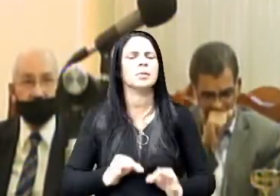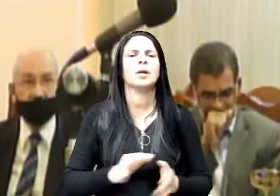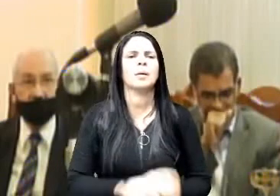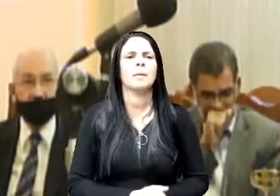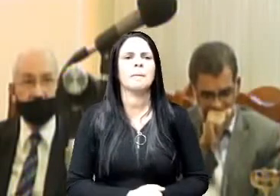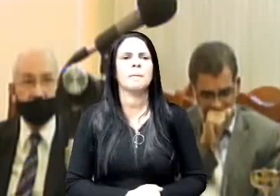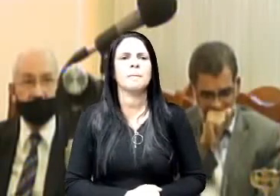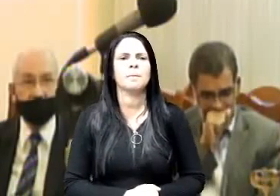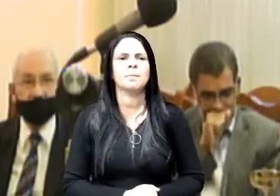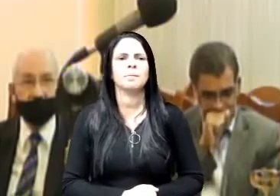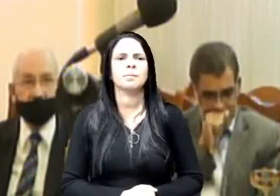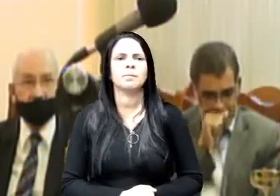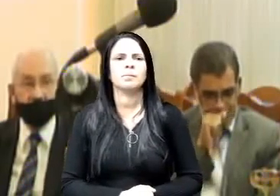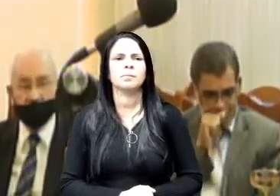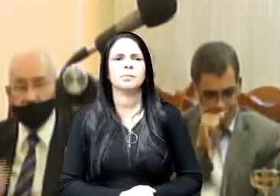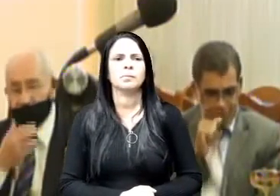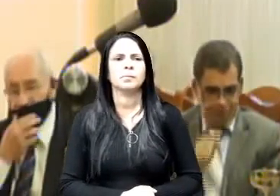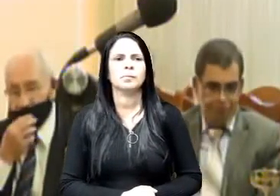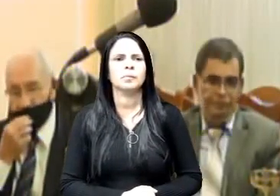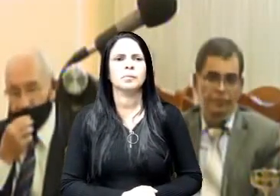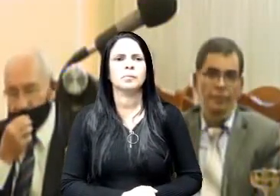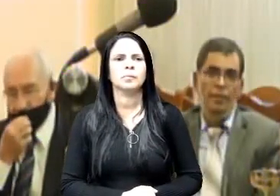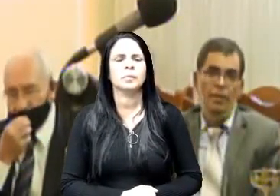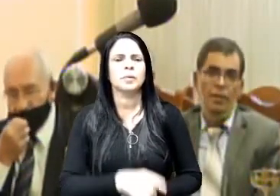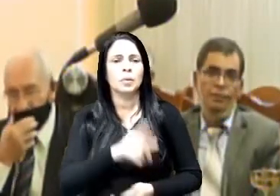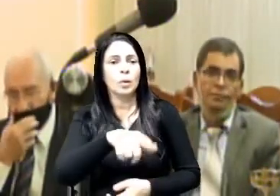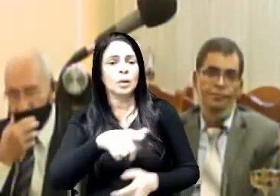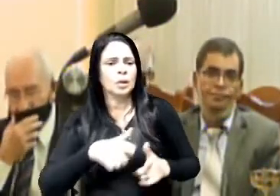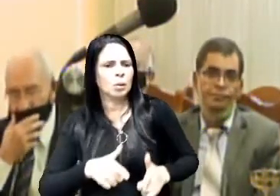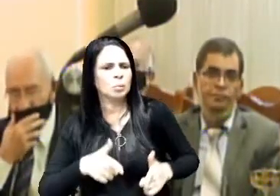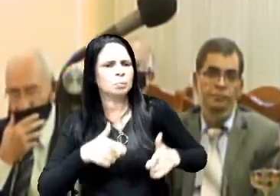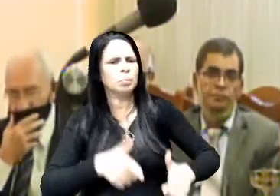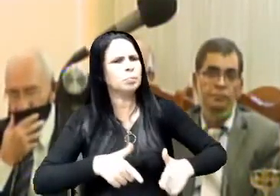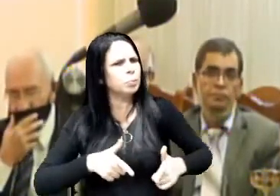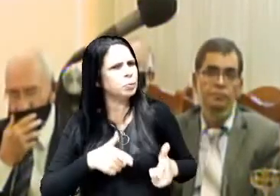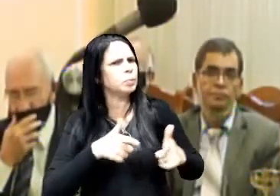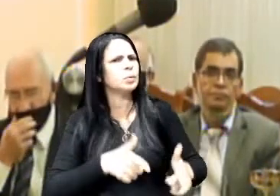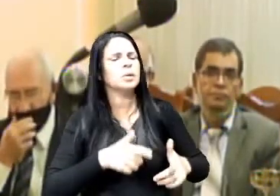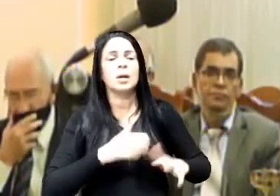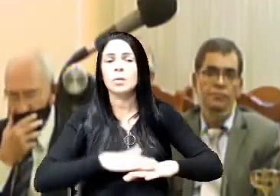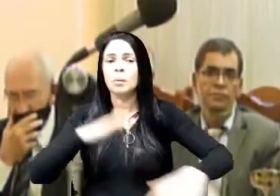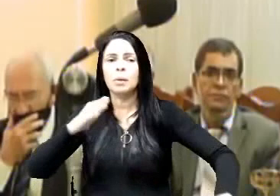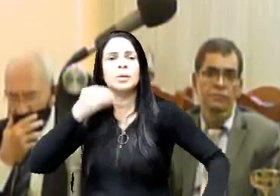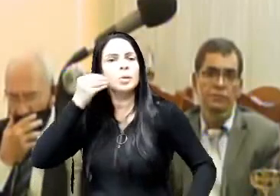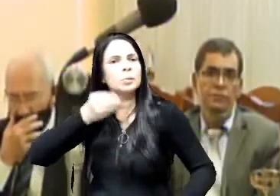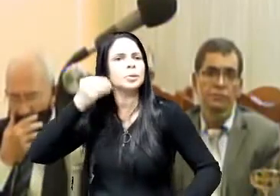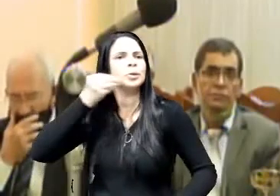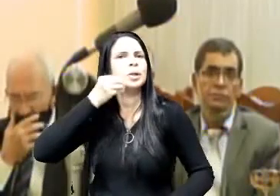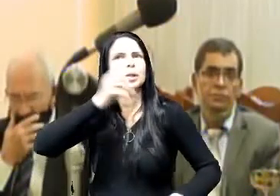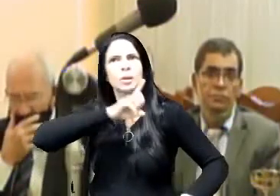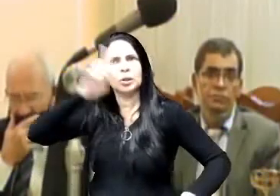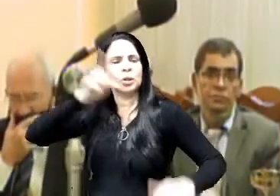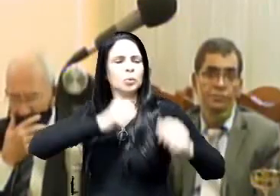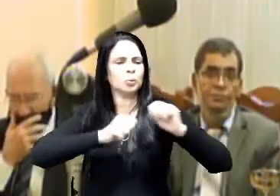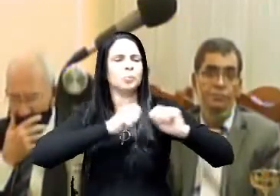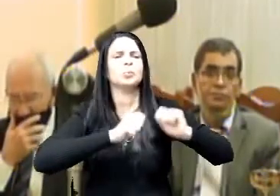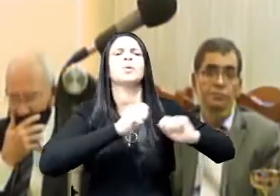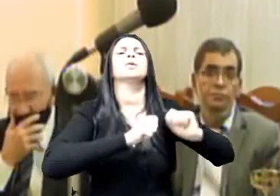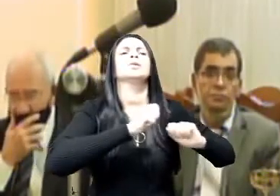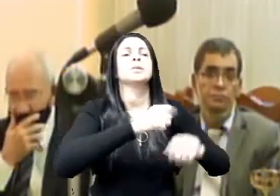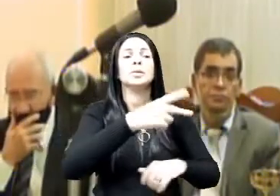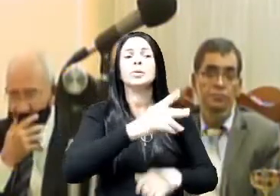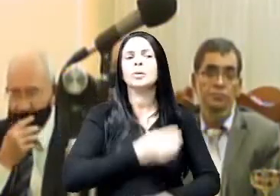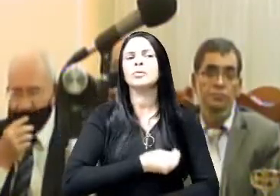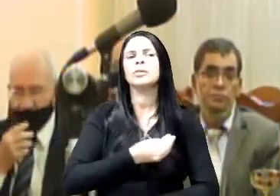isso é só mais uma oportunidade para Deus agir na tua vida. Veja a prova, veja